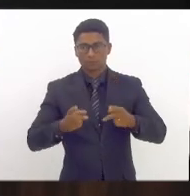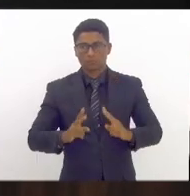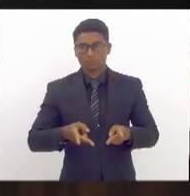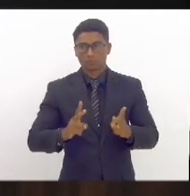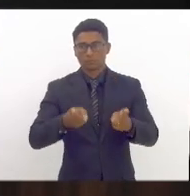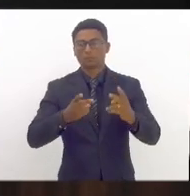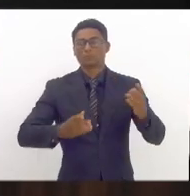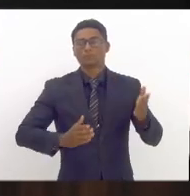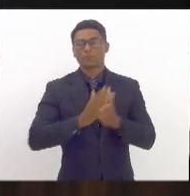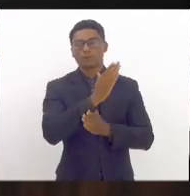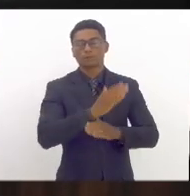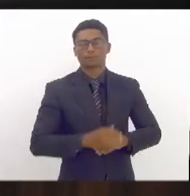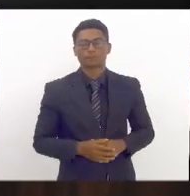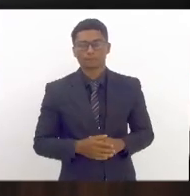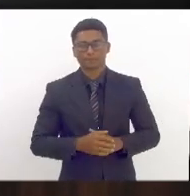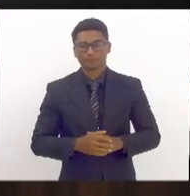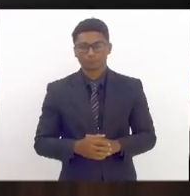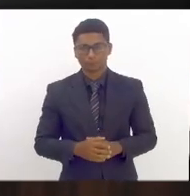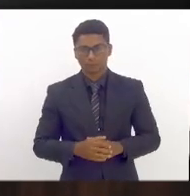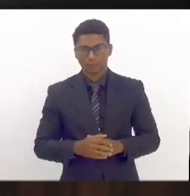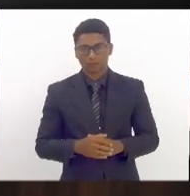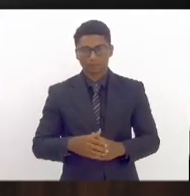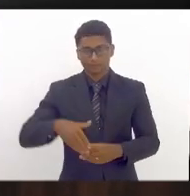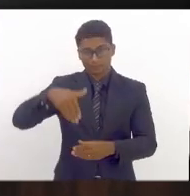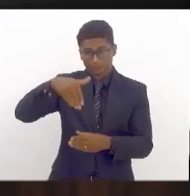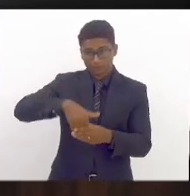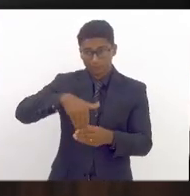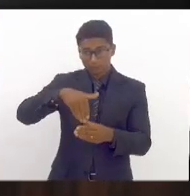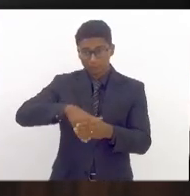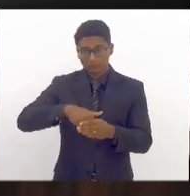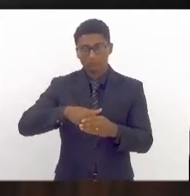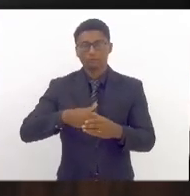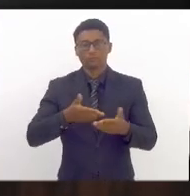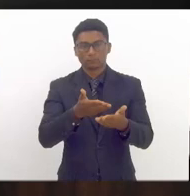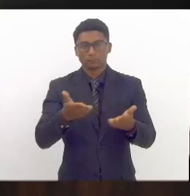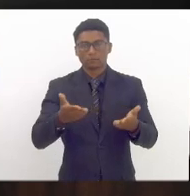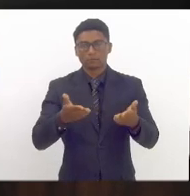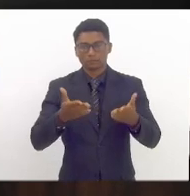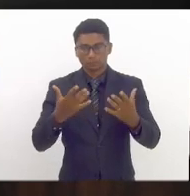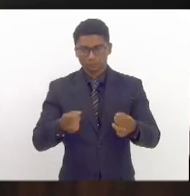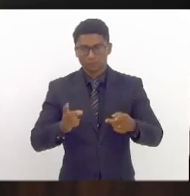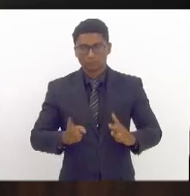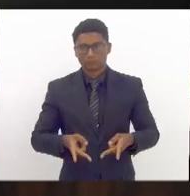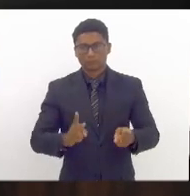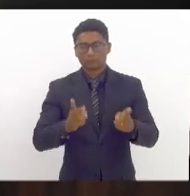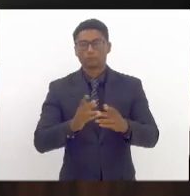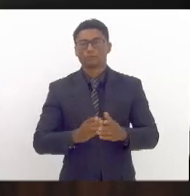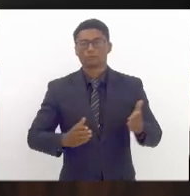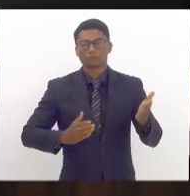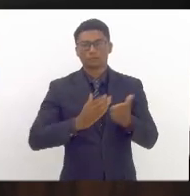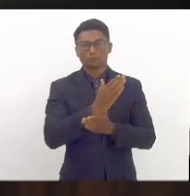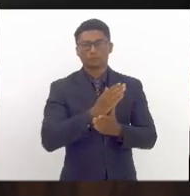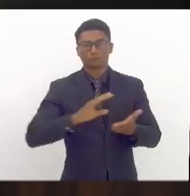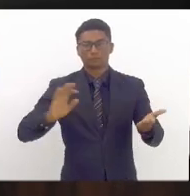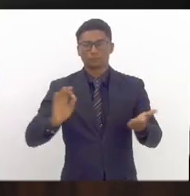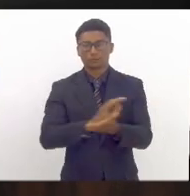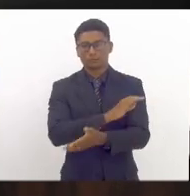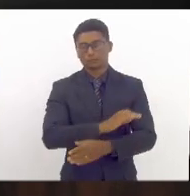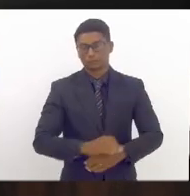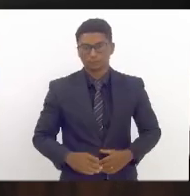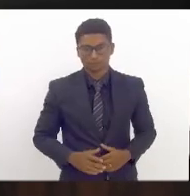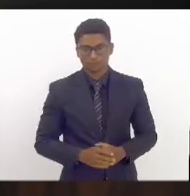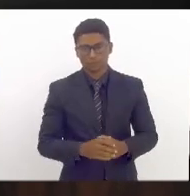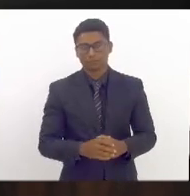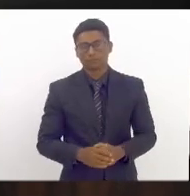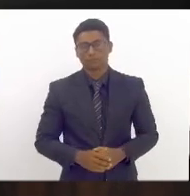estão. Aprovado. Em votação, o projeto assim emendado. Senhores que aprovam, permaneçam como estão. Aprovado. Vai autógrafo.